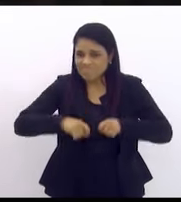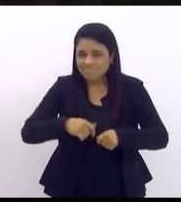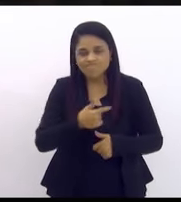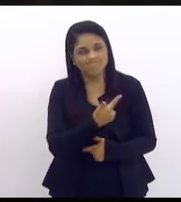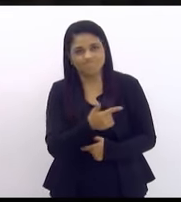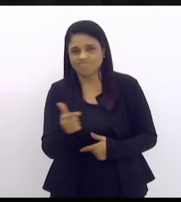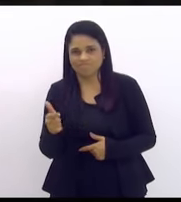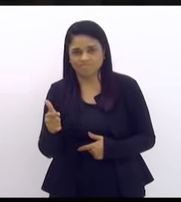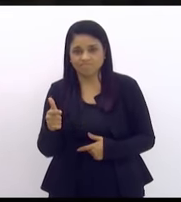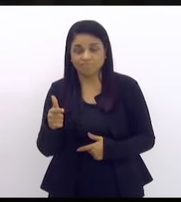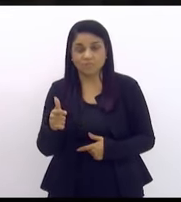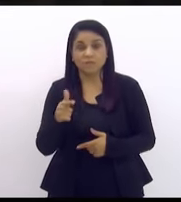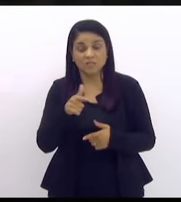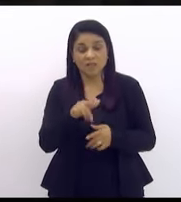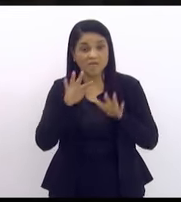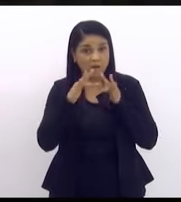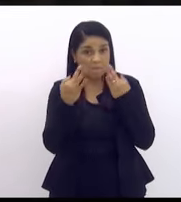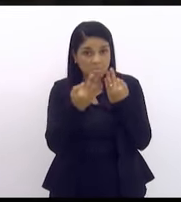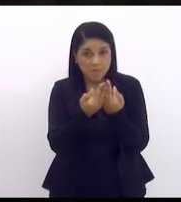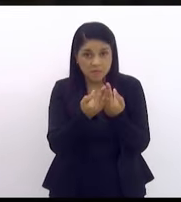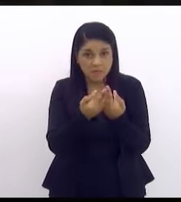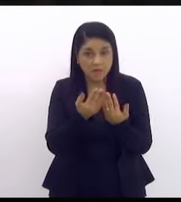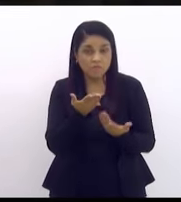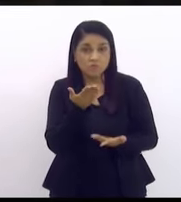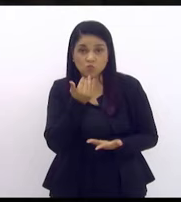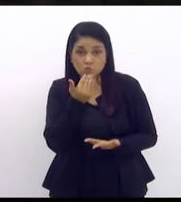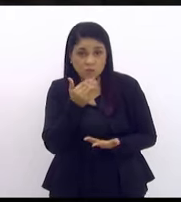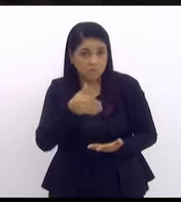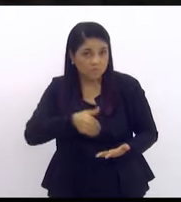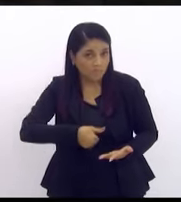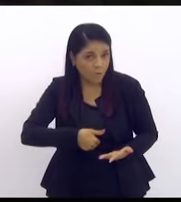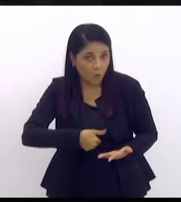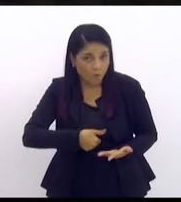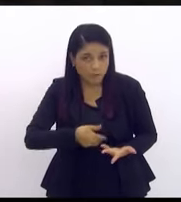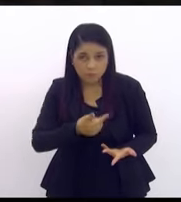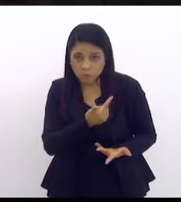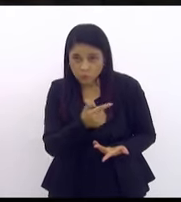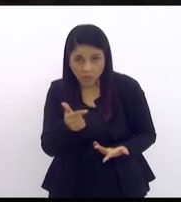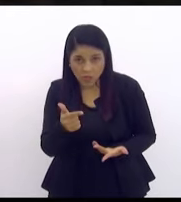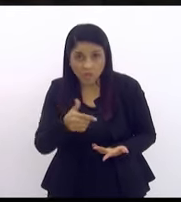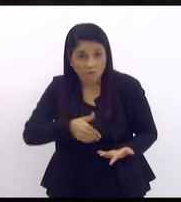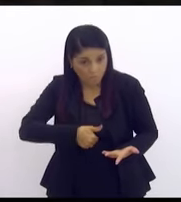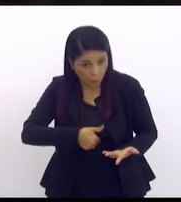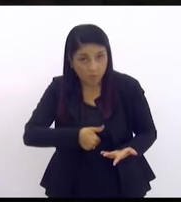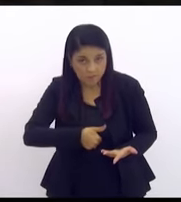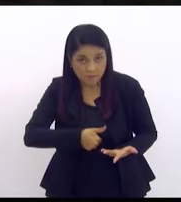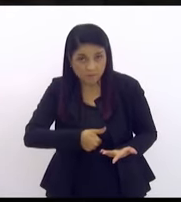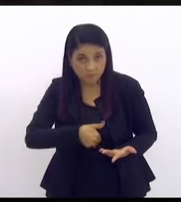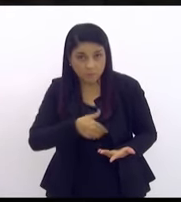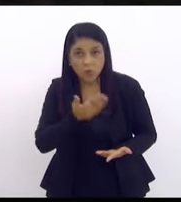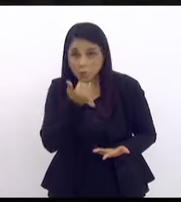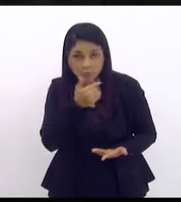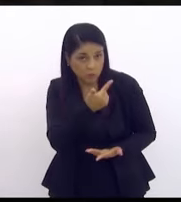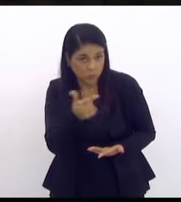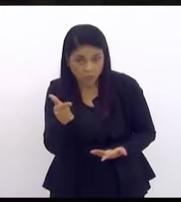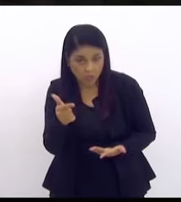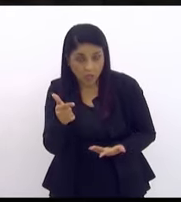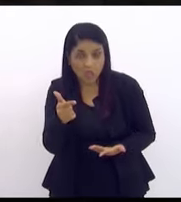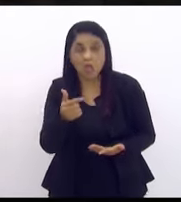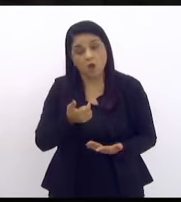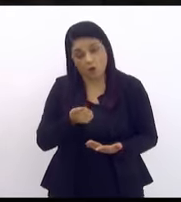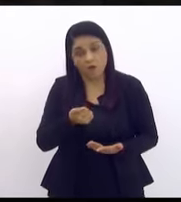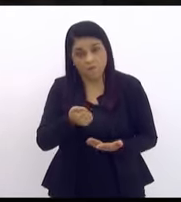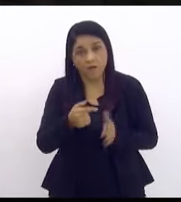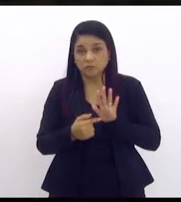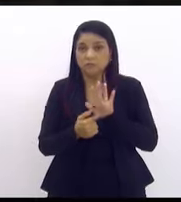da boca dessas famílias a possibilidade de ter arroz e feijão, demonstra o quanto que é covarde. E aí, para a ação